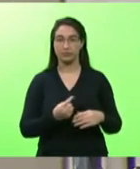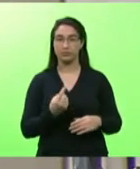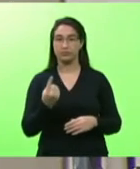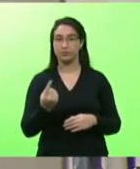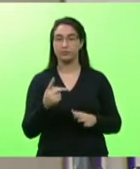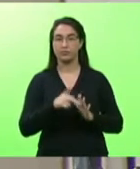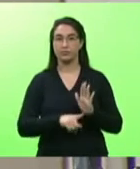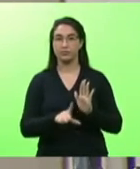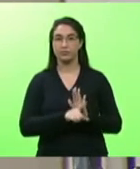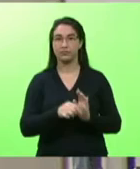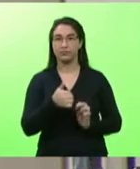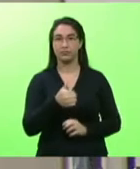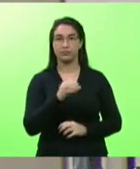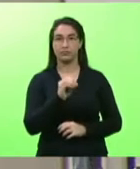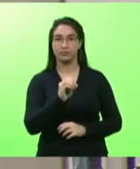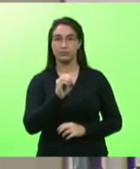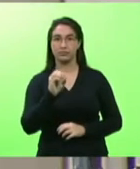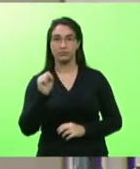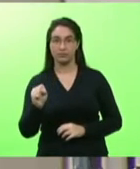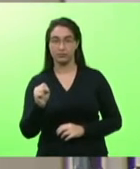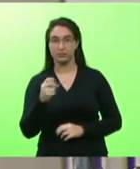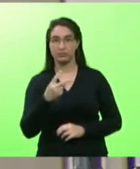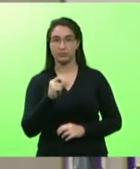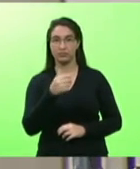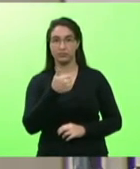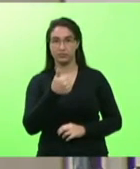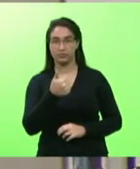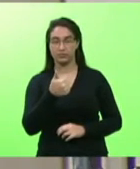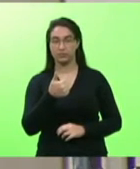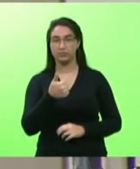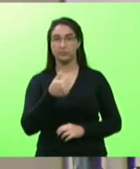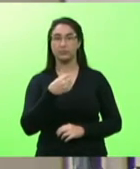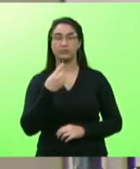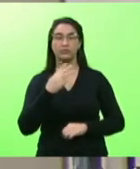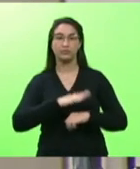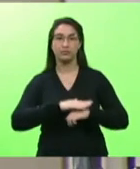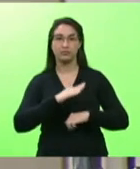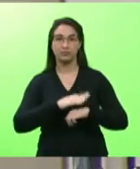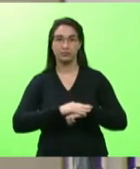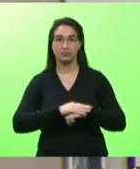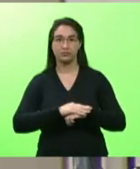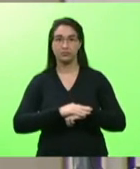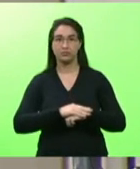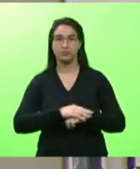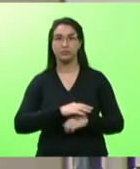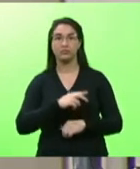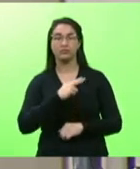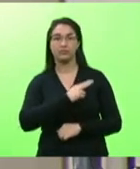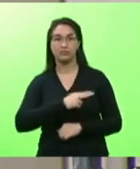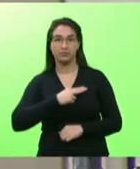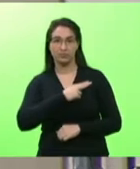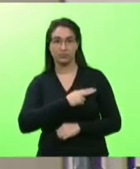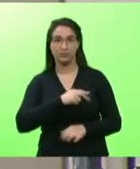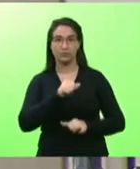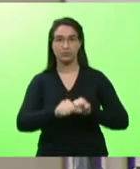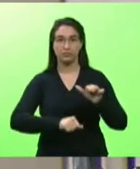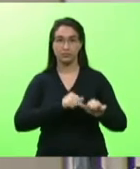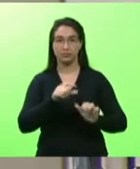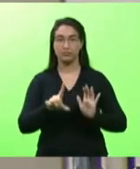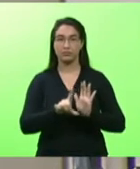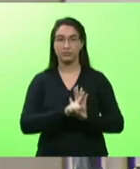projeto de lei 108. 1/2020 autoria Deputado delegado Ulisses Gabriel Altera a lei